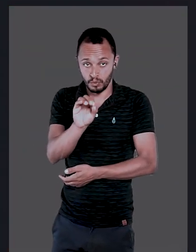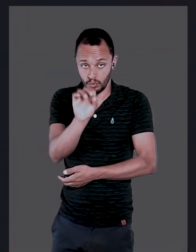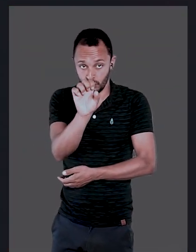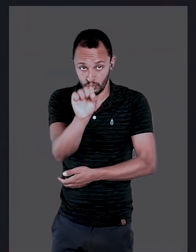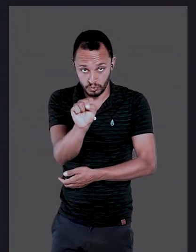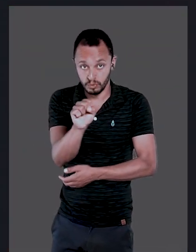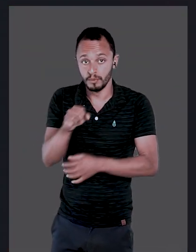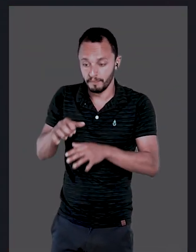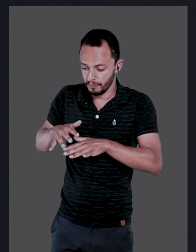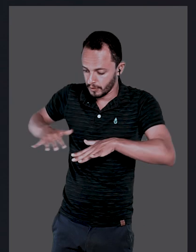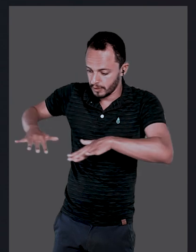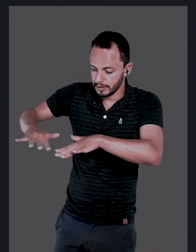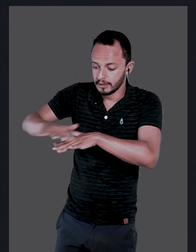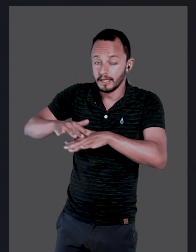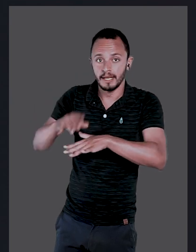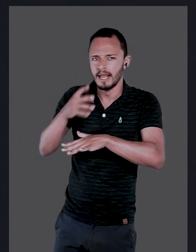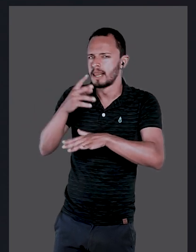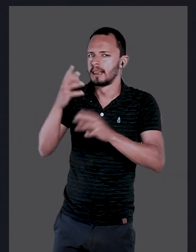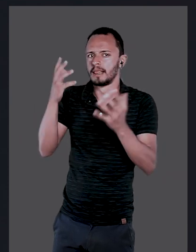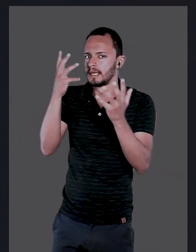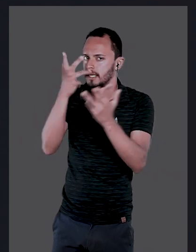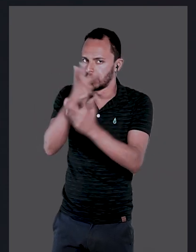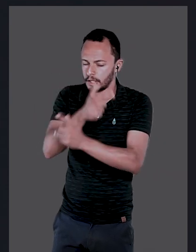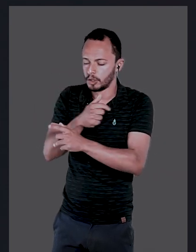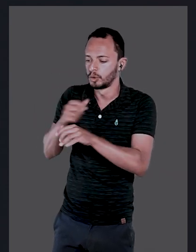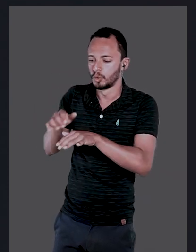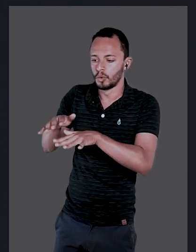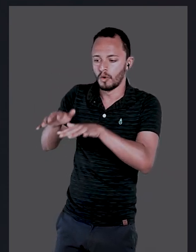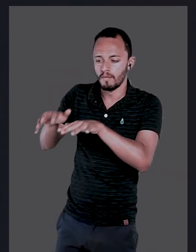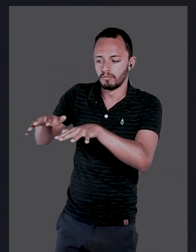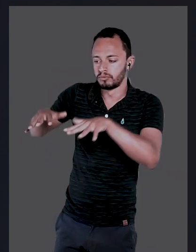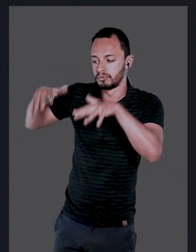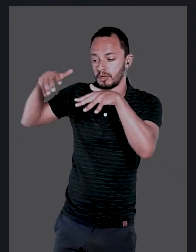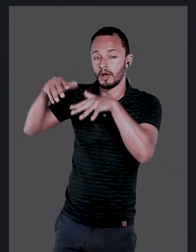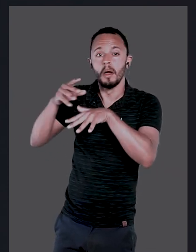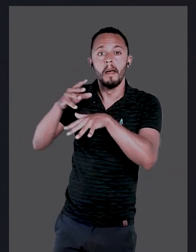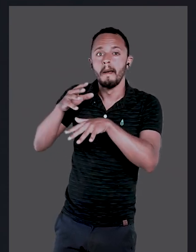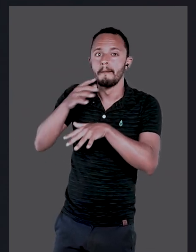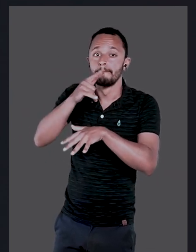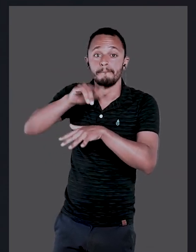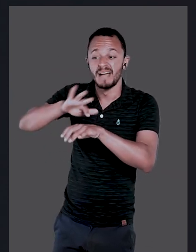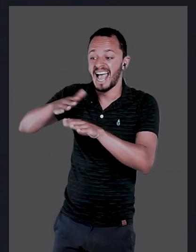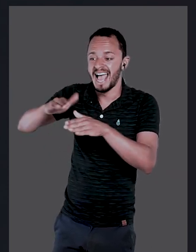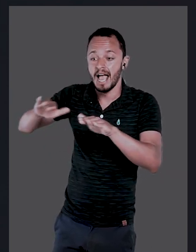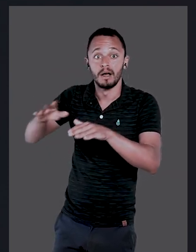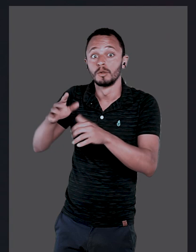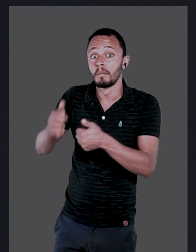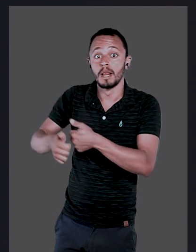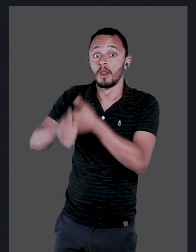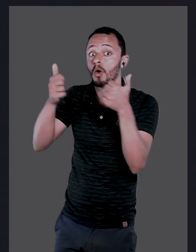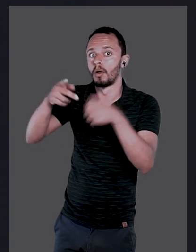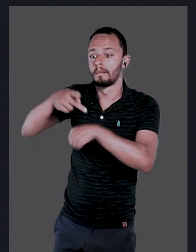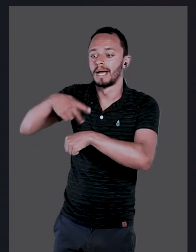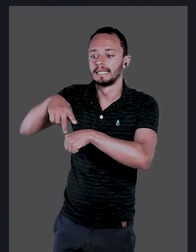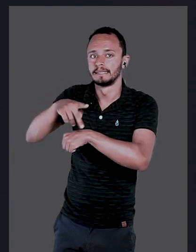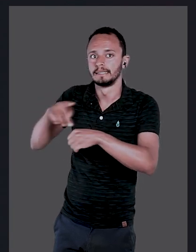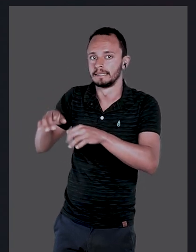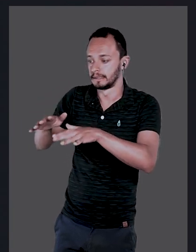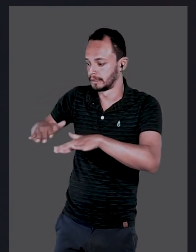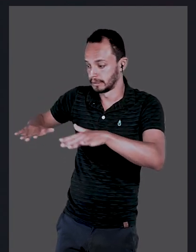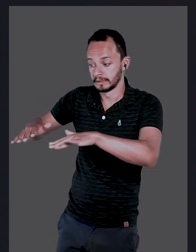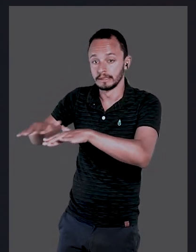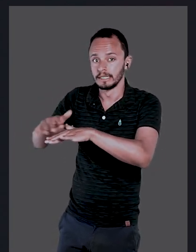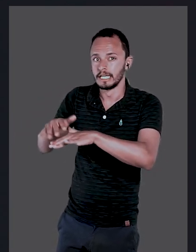que se estava fazendo. O Lagos é um lugar lindíssimo, em frente ao mar, no Algarve, num dos lugares melhores de